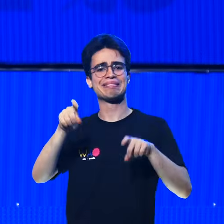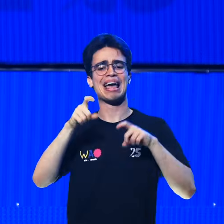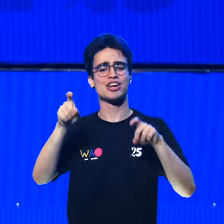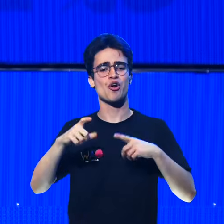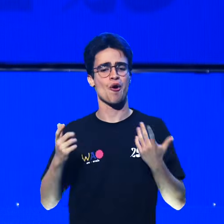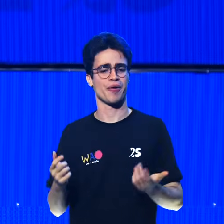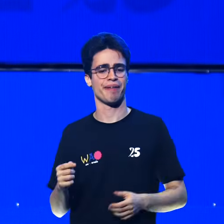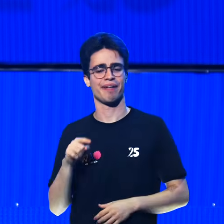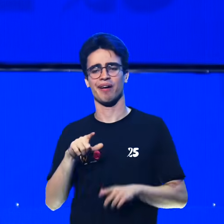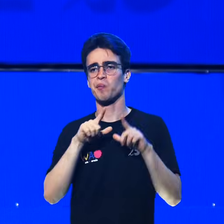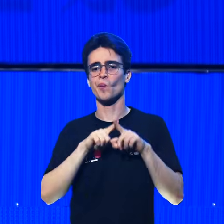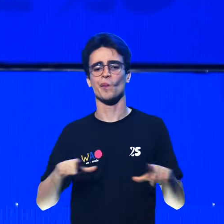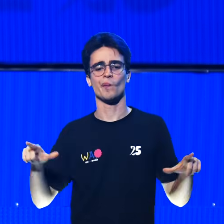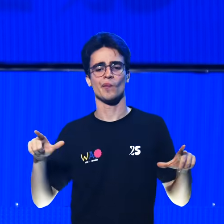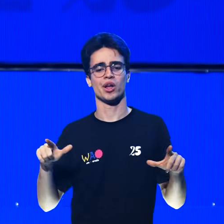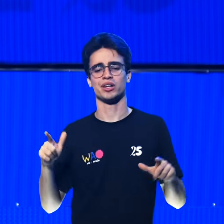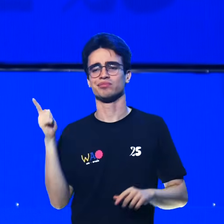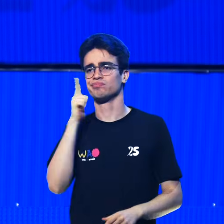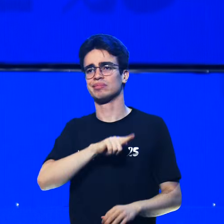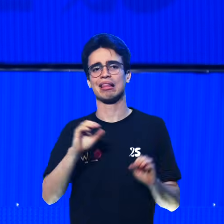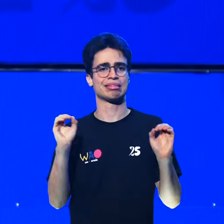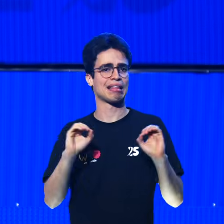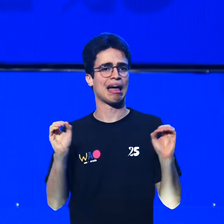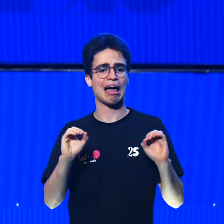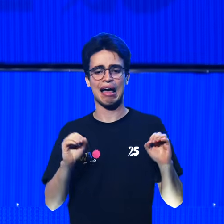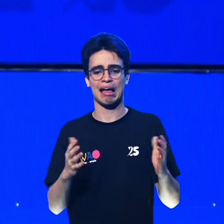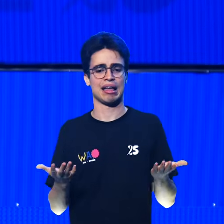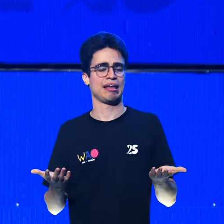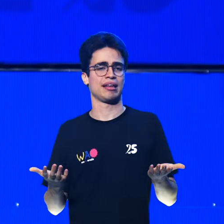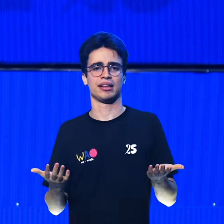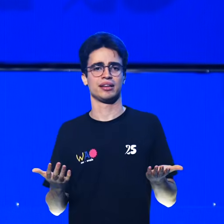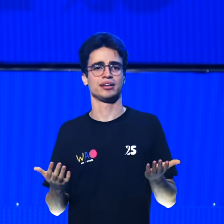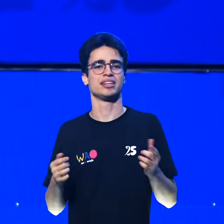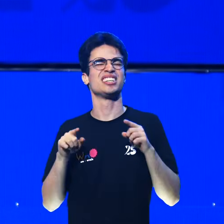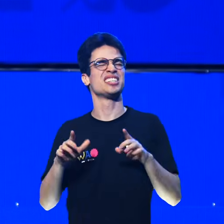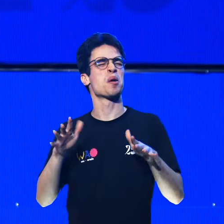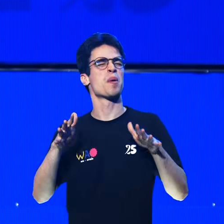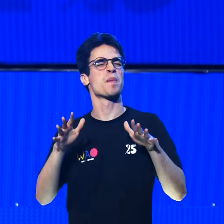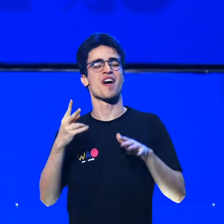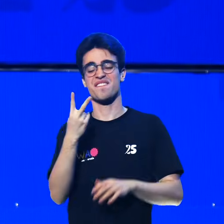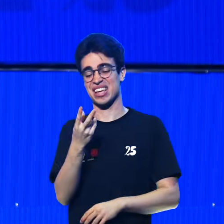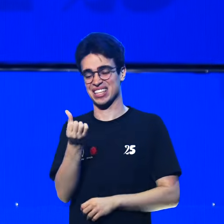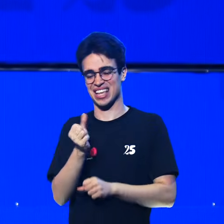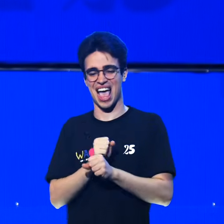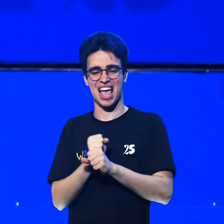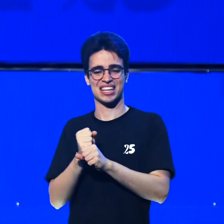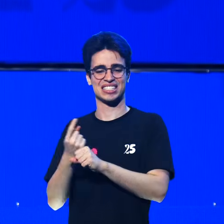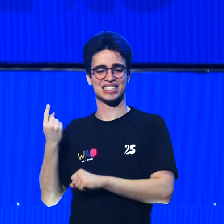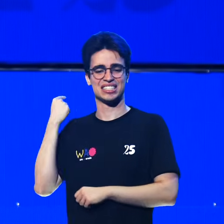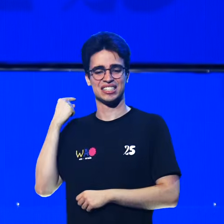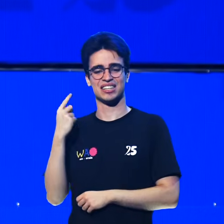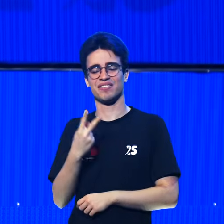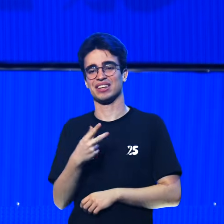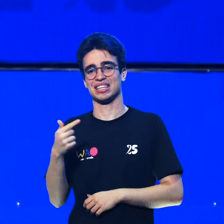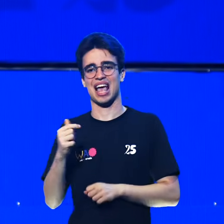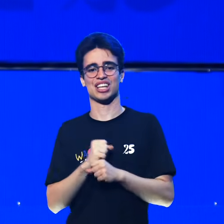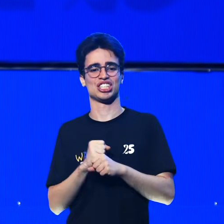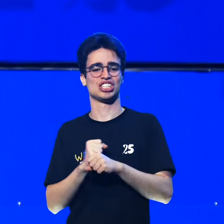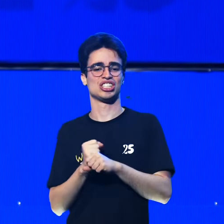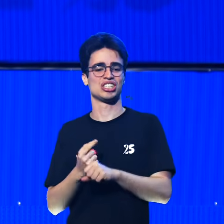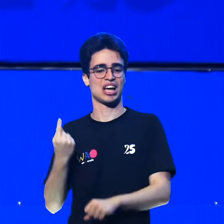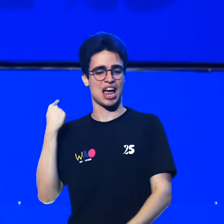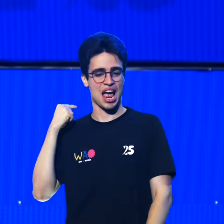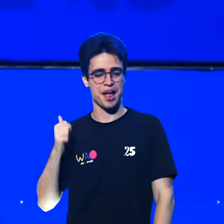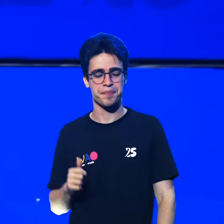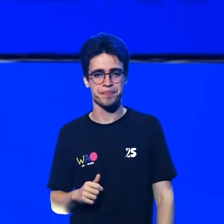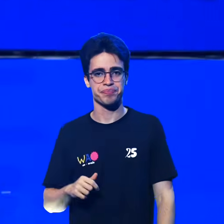tem nada que dá certo aqui em São José. Isso há 26 anos, 27 anos atrás. Eu